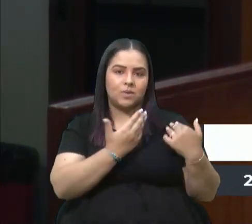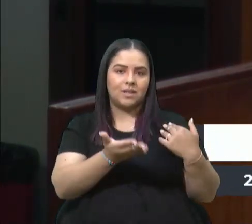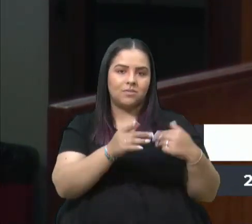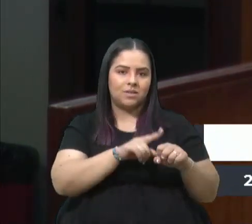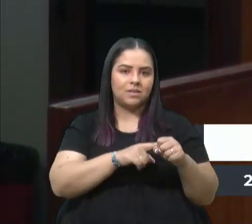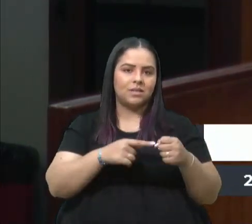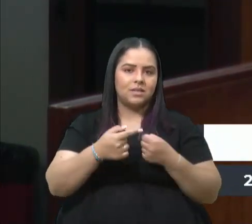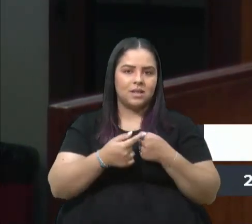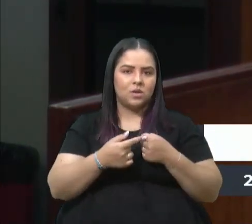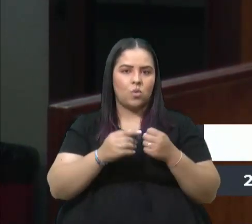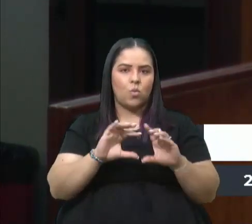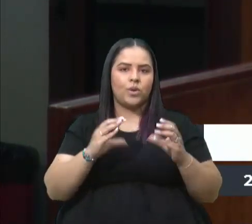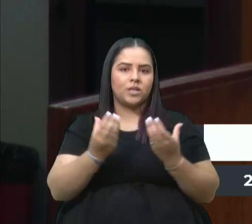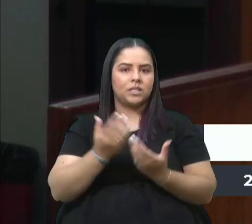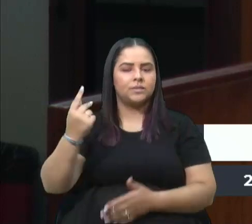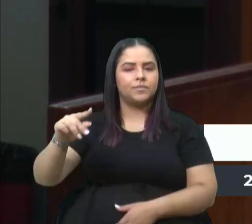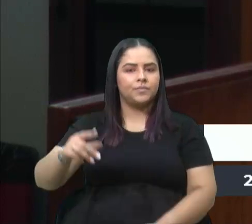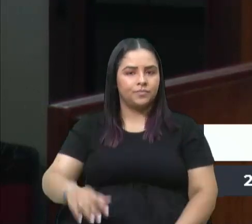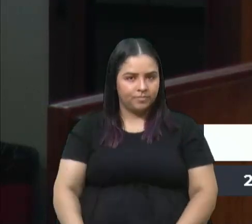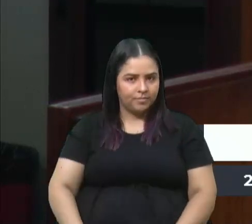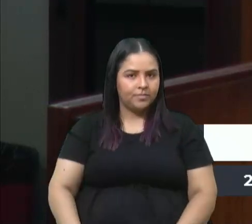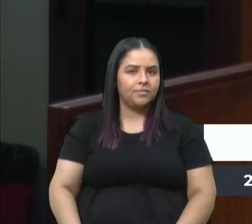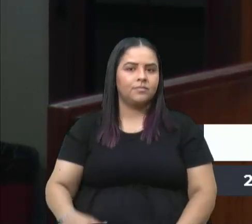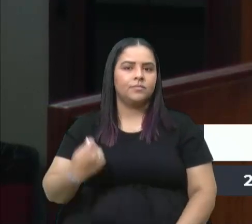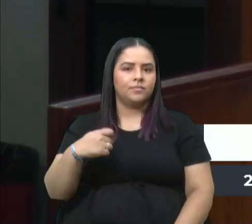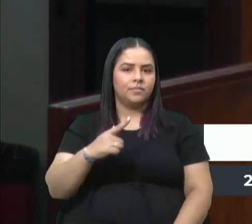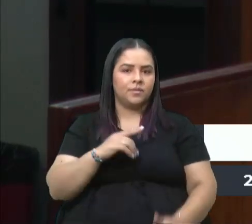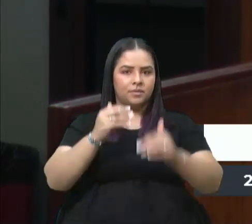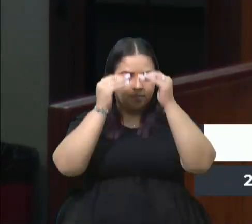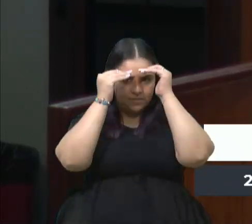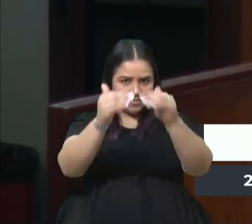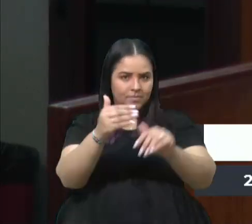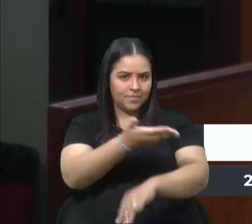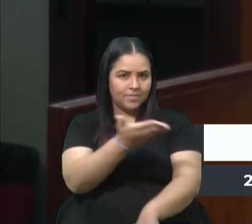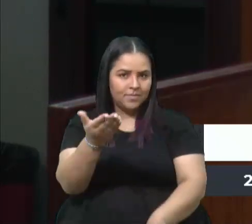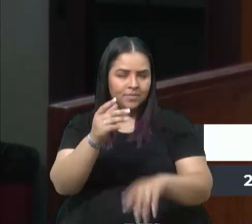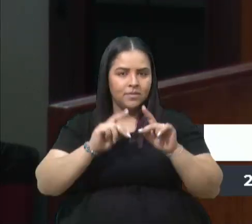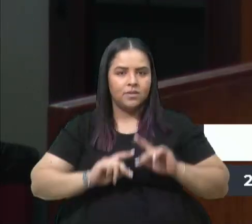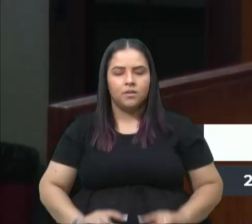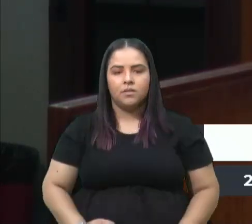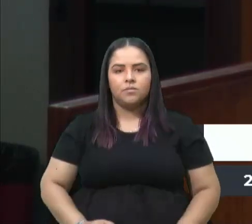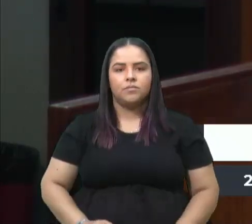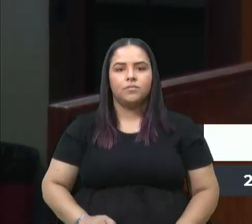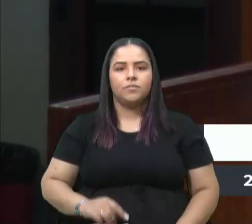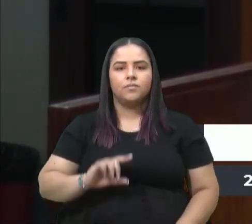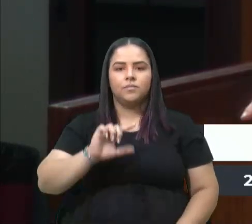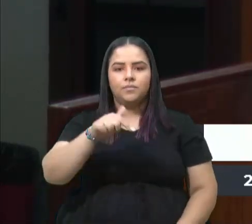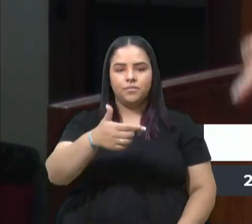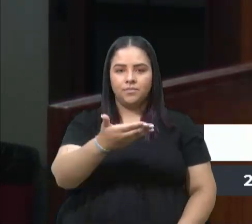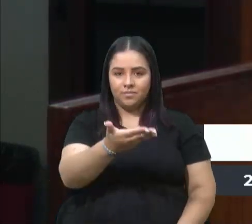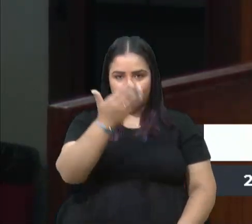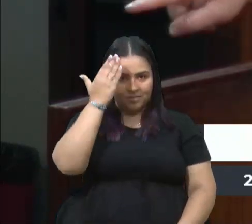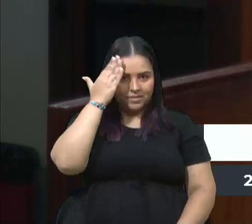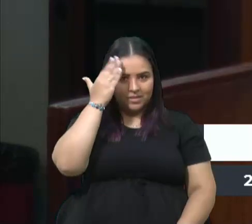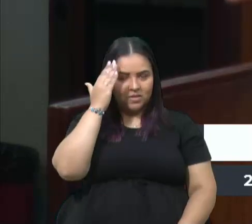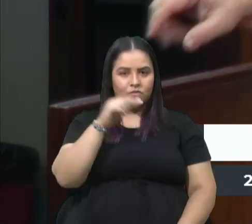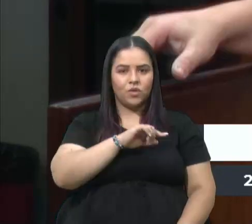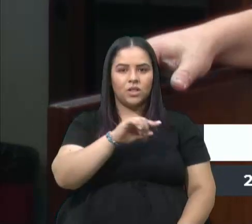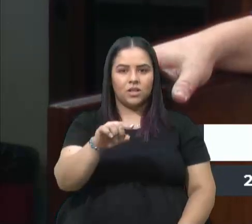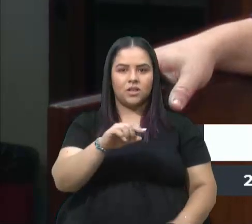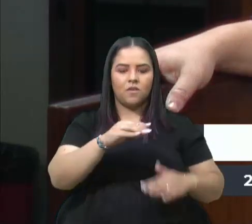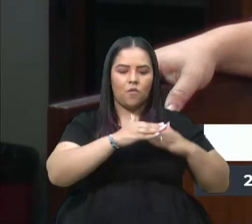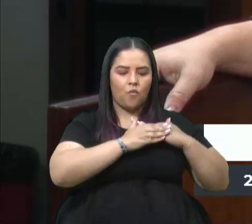sua comunidade, tem que ter respeito com essas pessoas. E quando ele ficou sabendo, ele já foi lá e asfaltou um